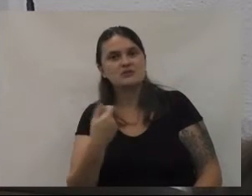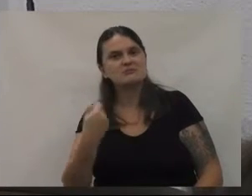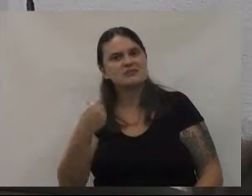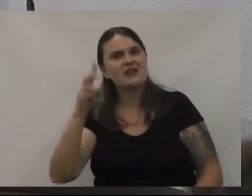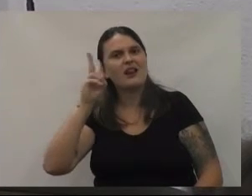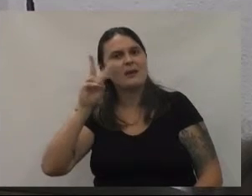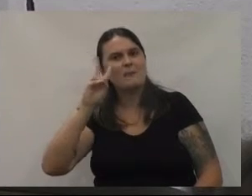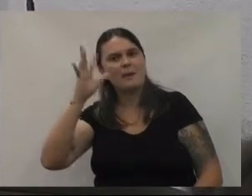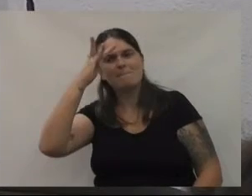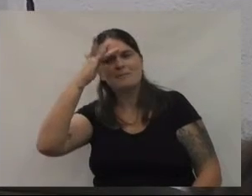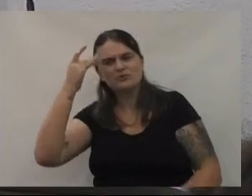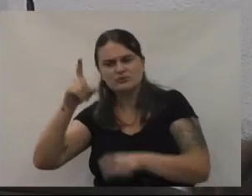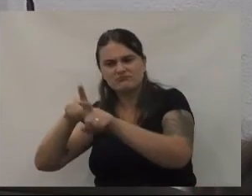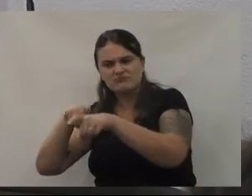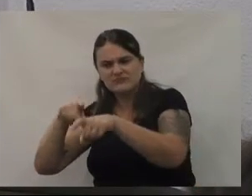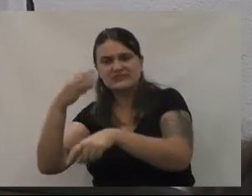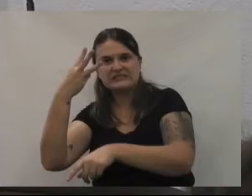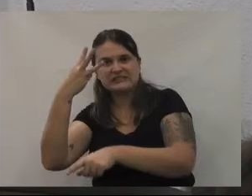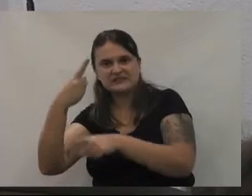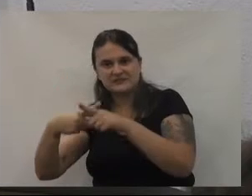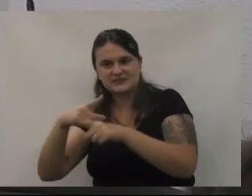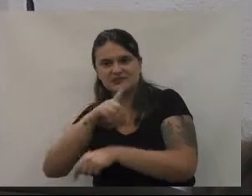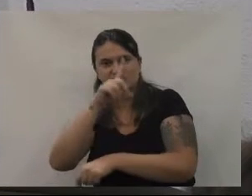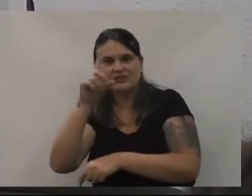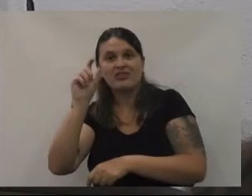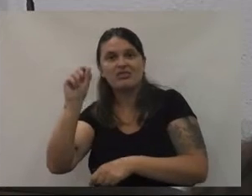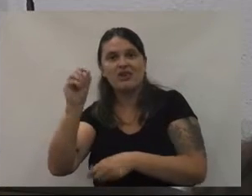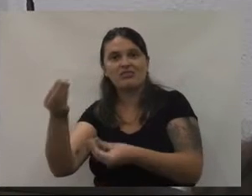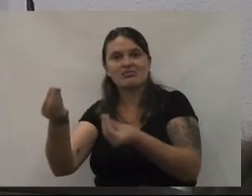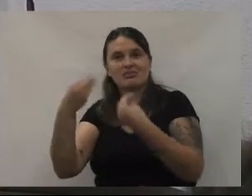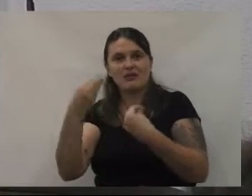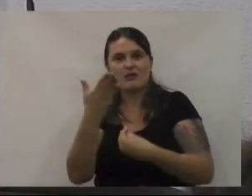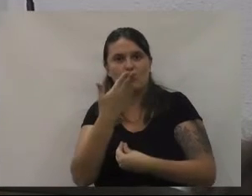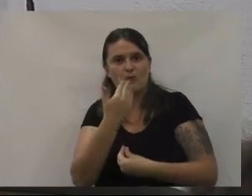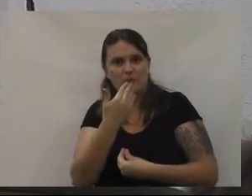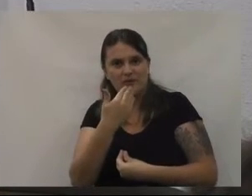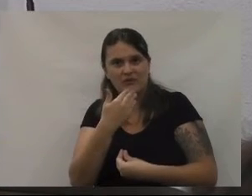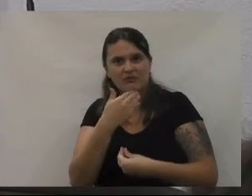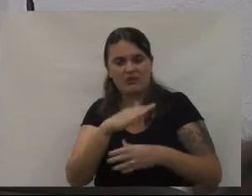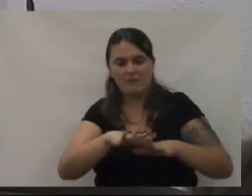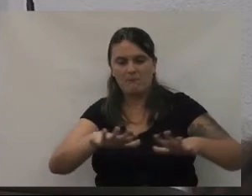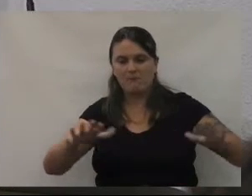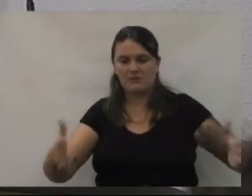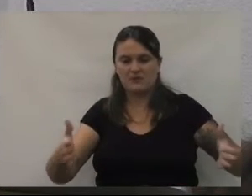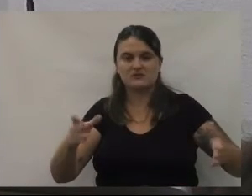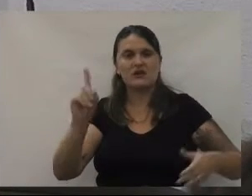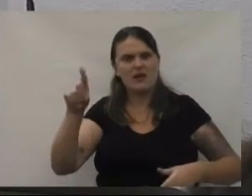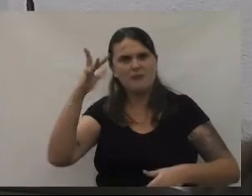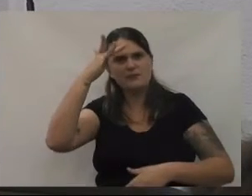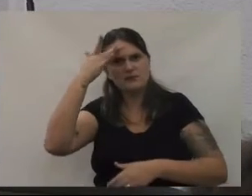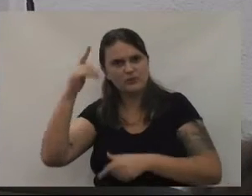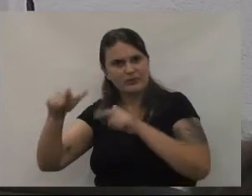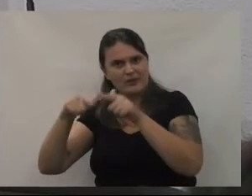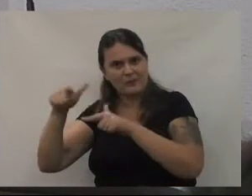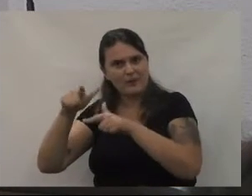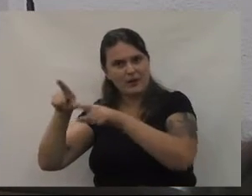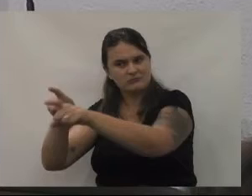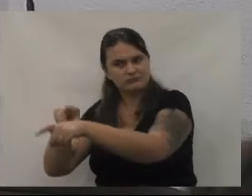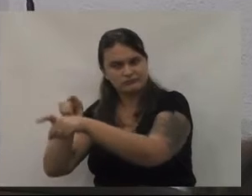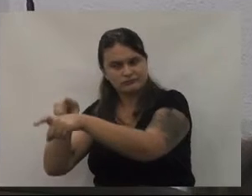do trabalhador rural 3 vezes por dia, porque quem nos dá alimentação em nossa mesa é o trabalhador rural,